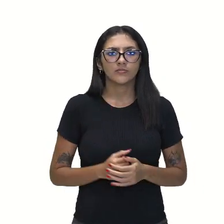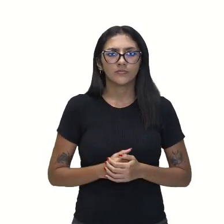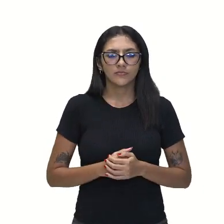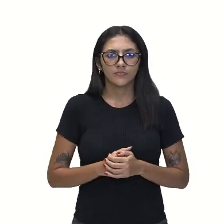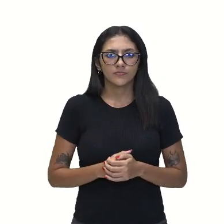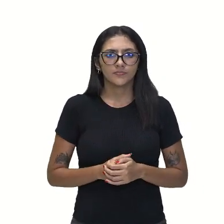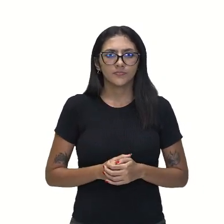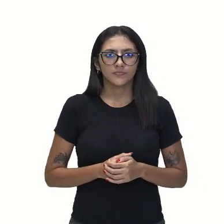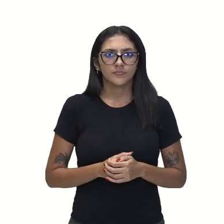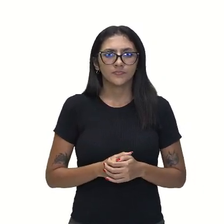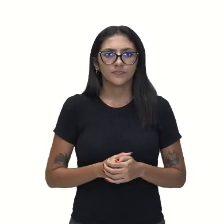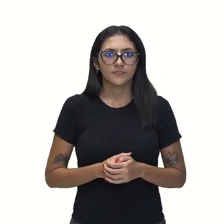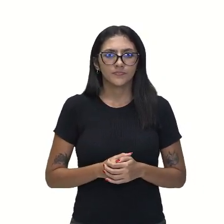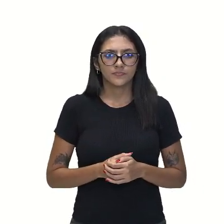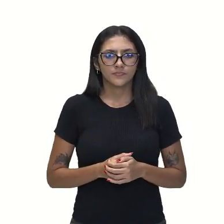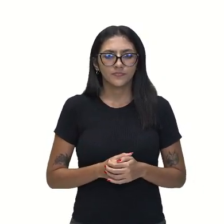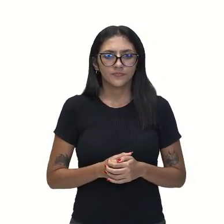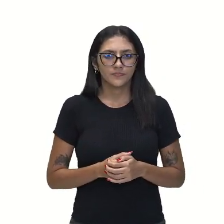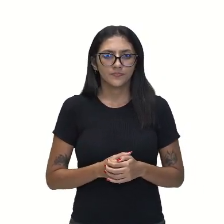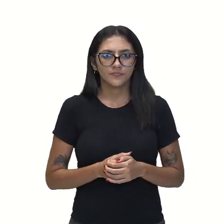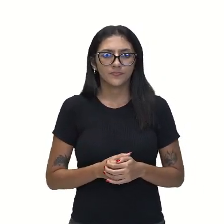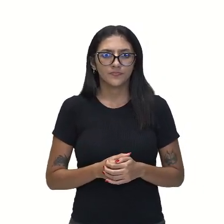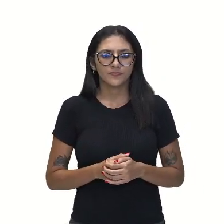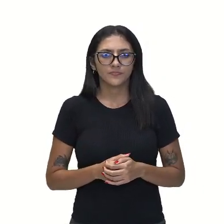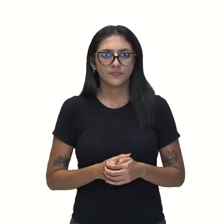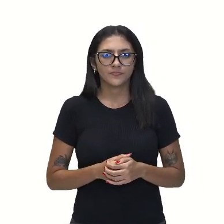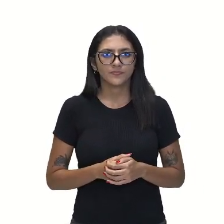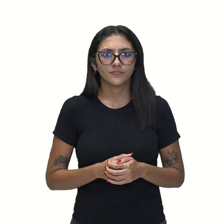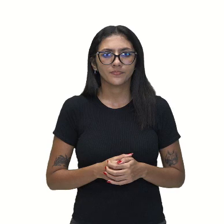5, ok? Bom,